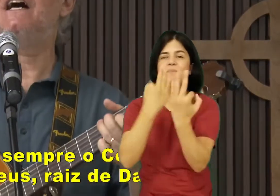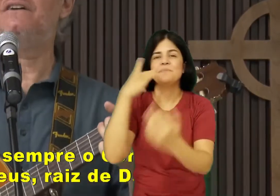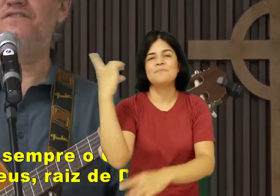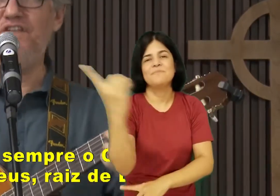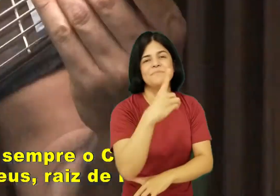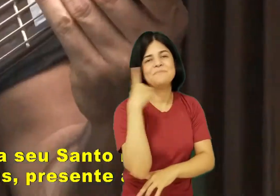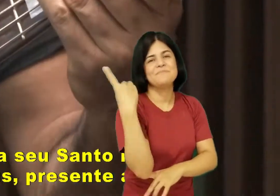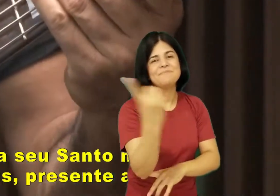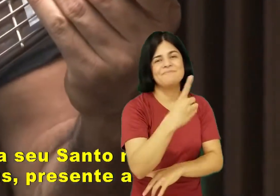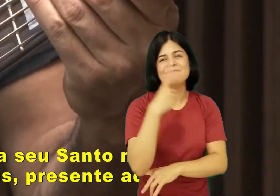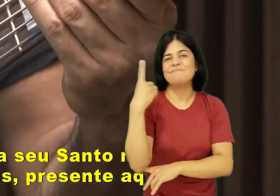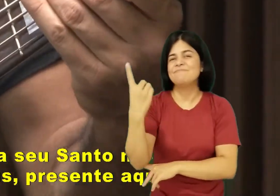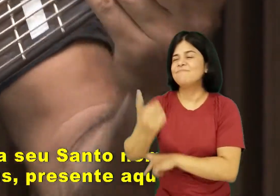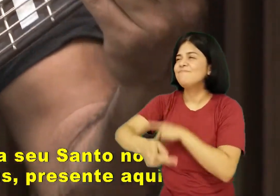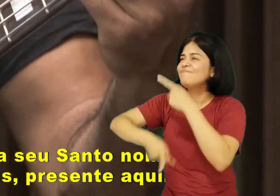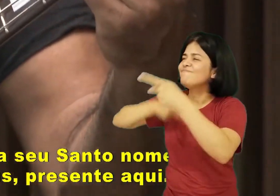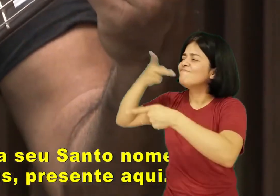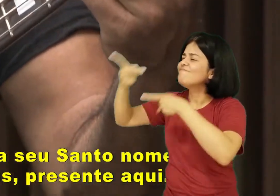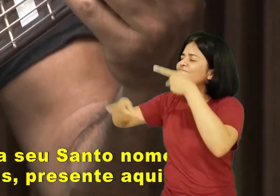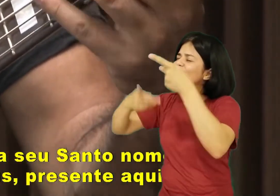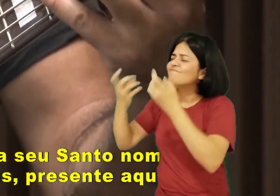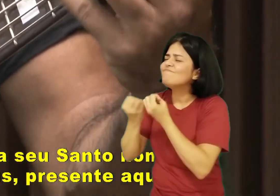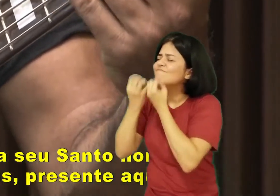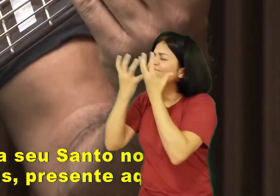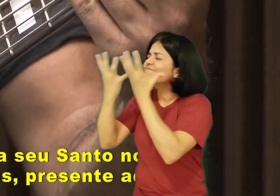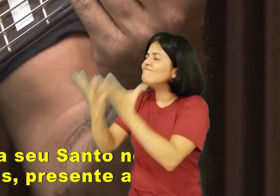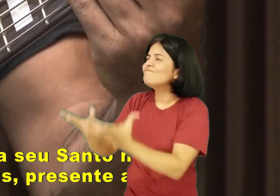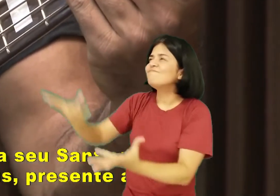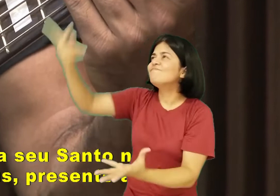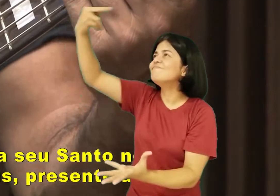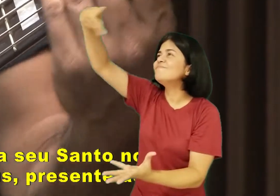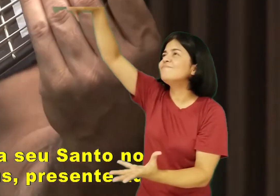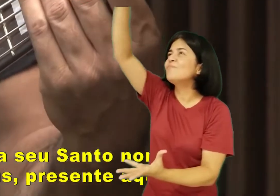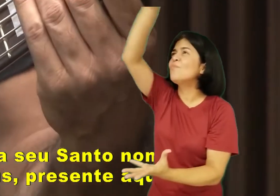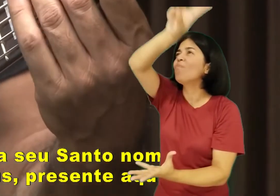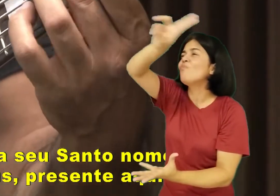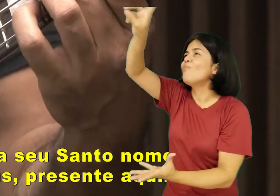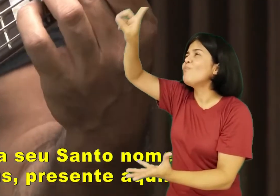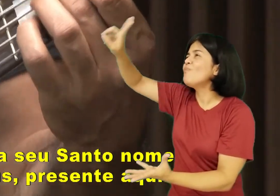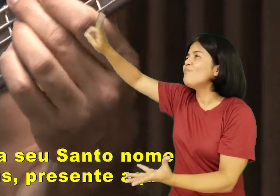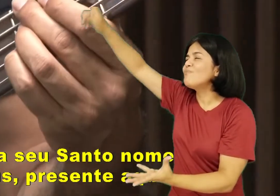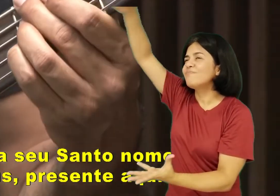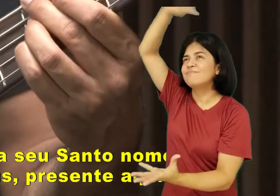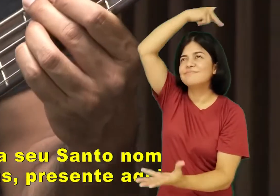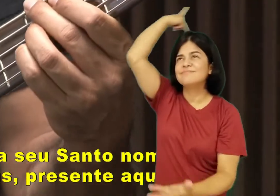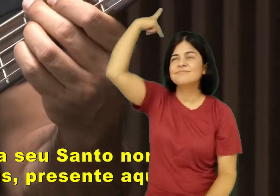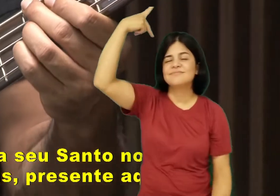de Davi. Bendito seja o seu santo nome,